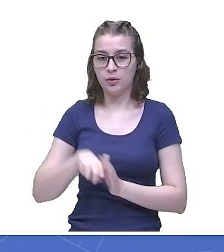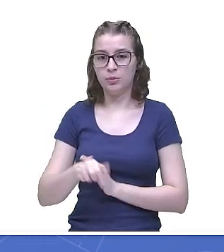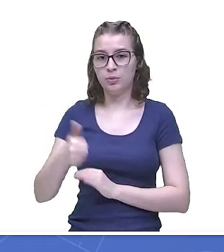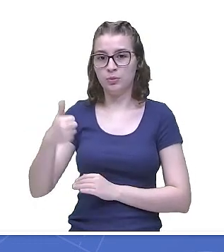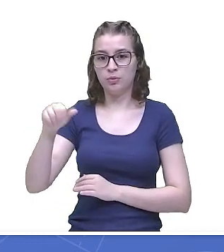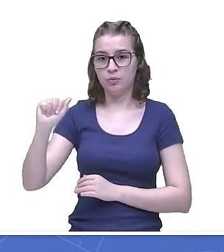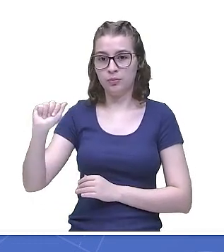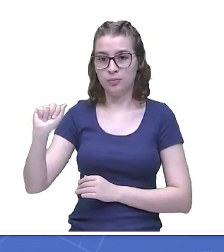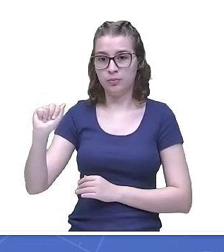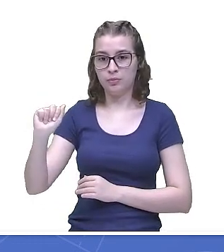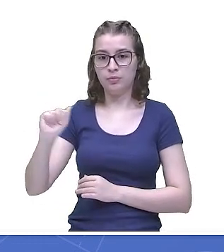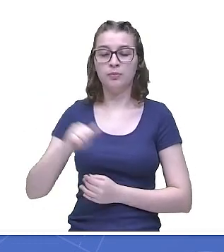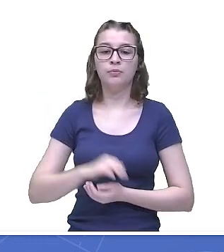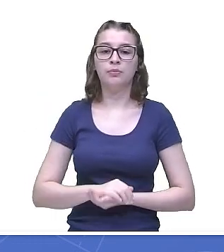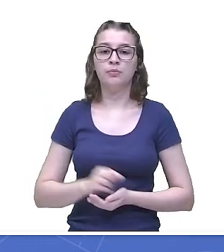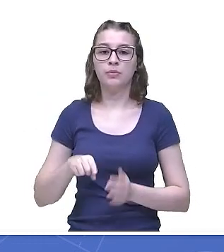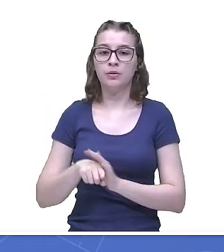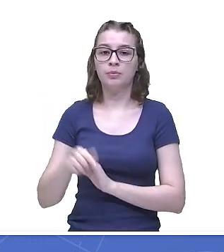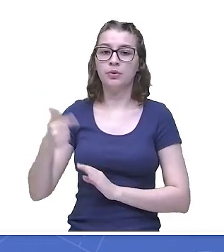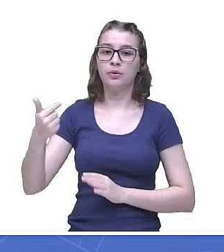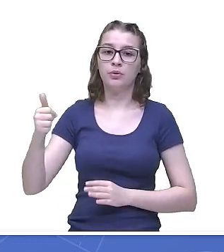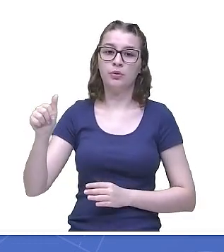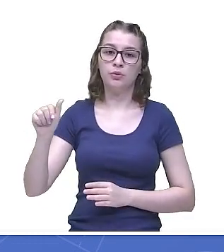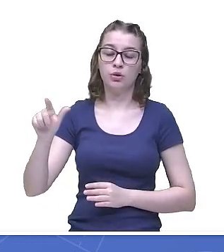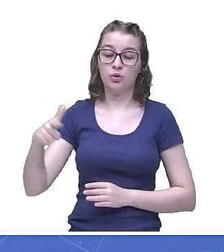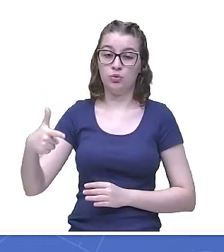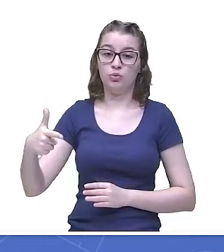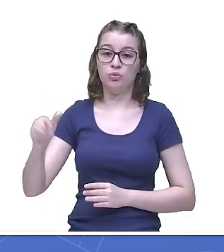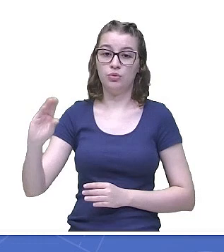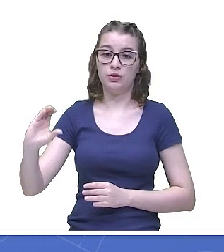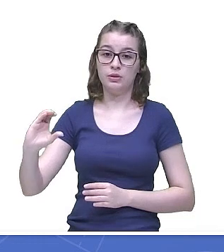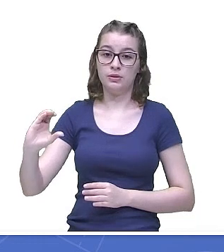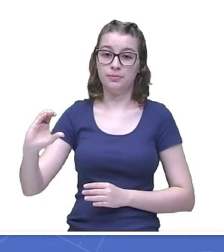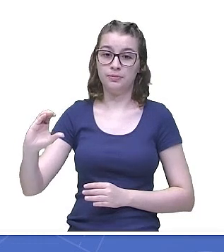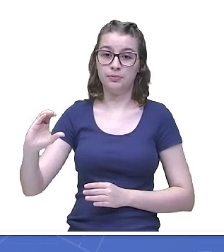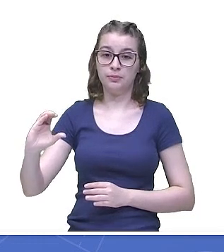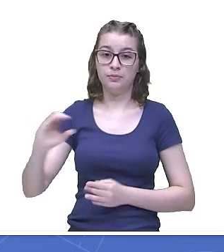e a questão 2 é a letra C.